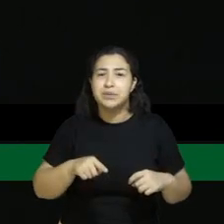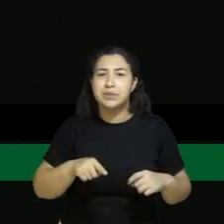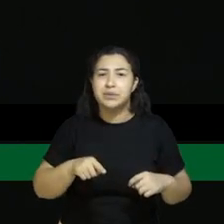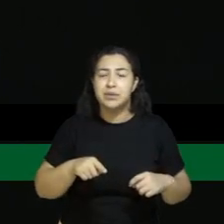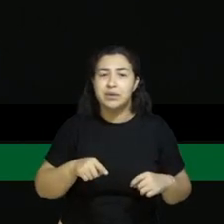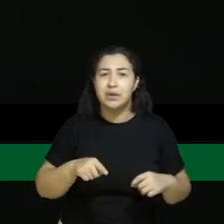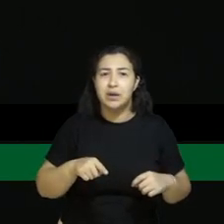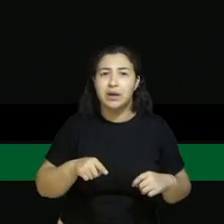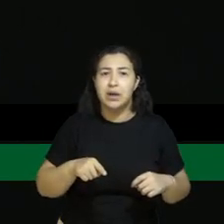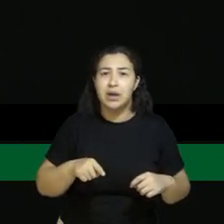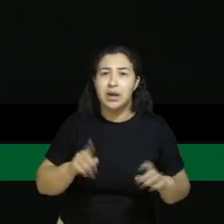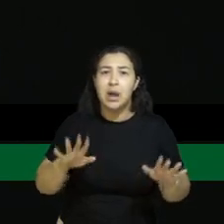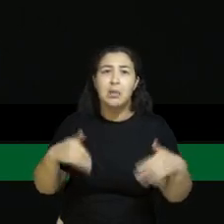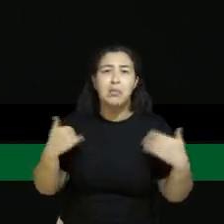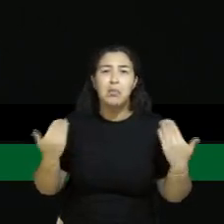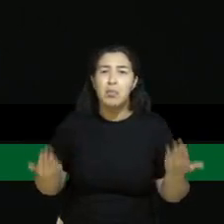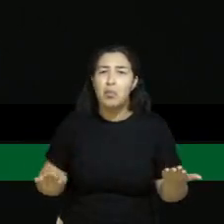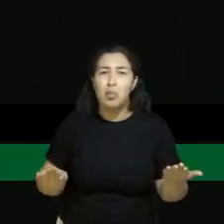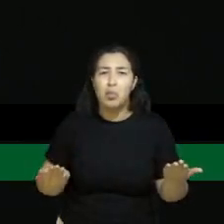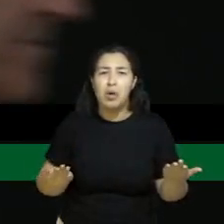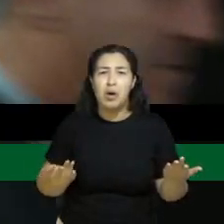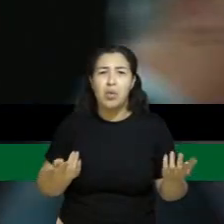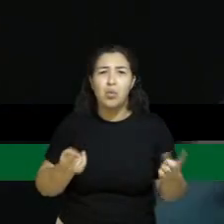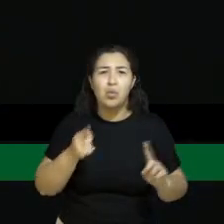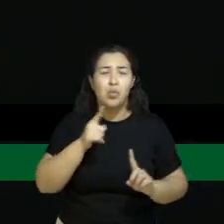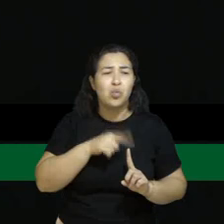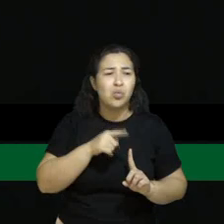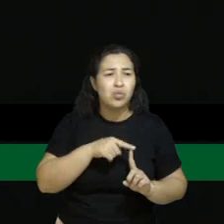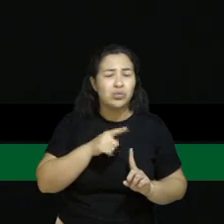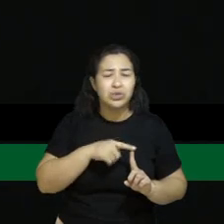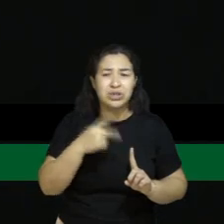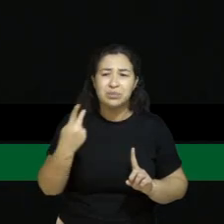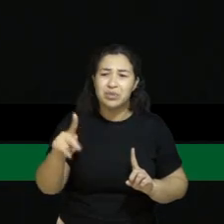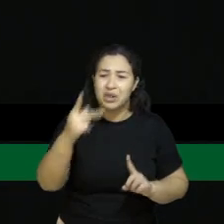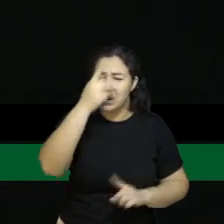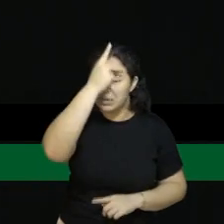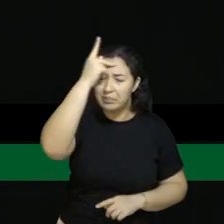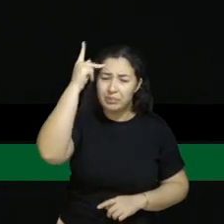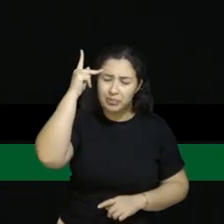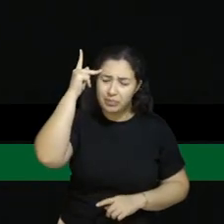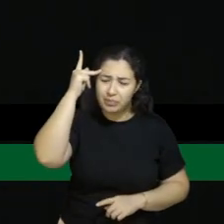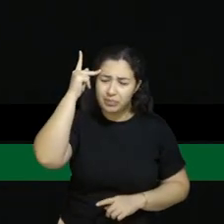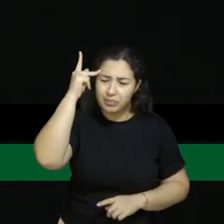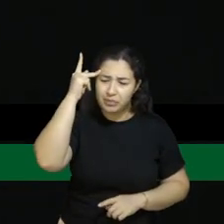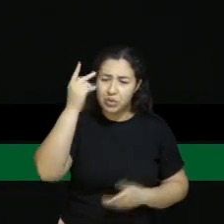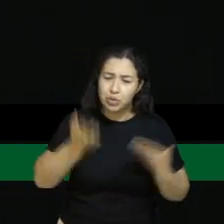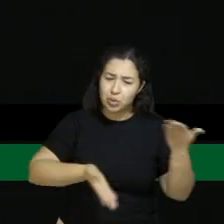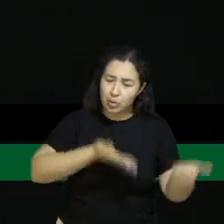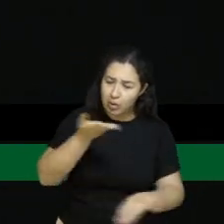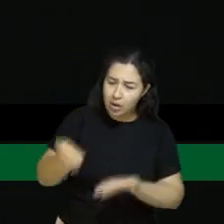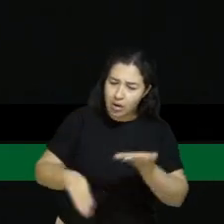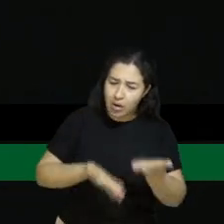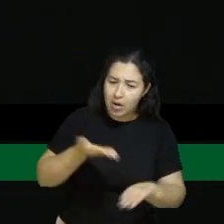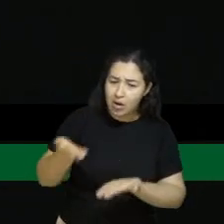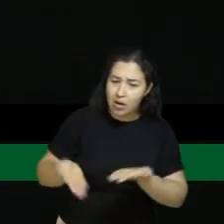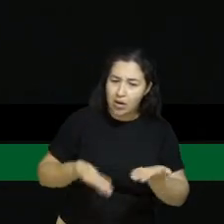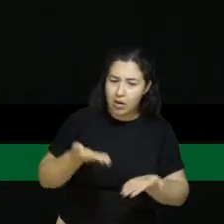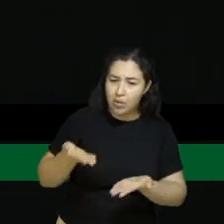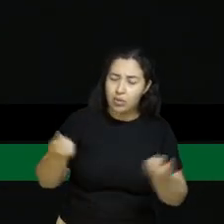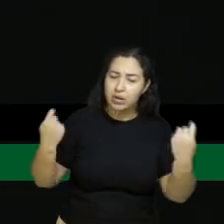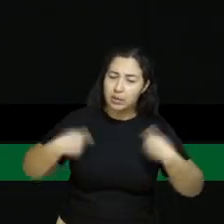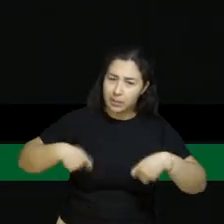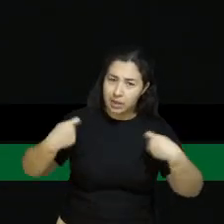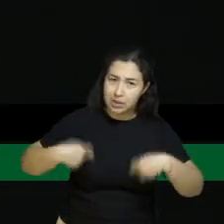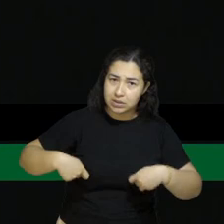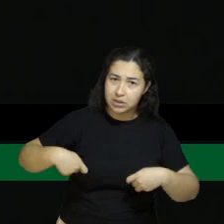dizer qual é o tipo de patologia que pode ser tratada pela cannabis medicinal. E eu